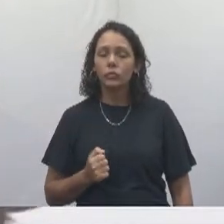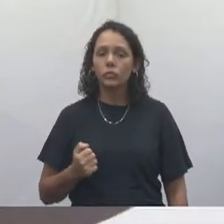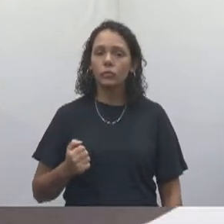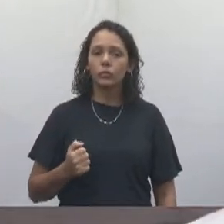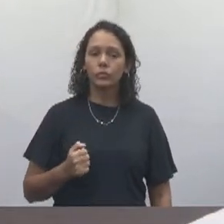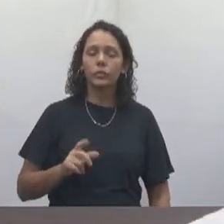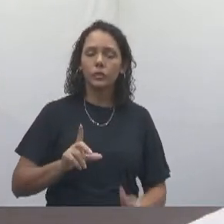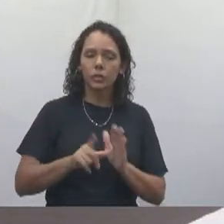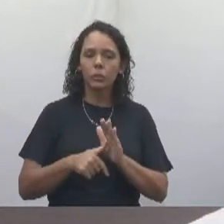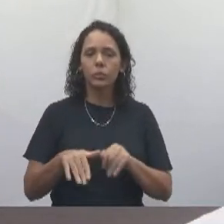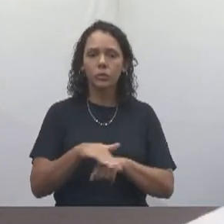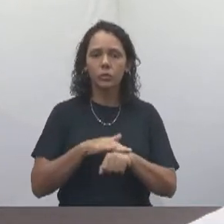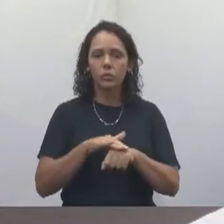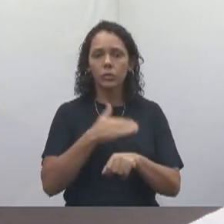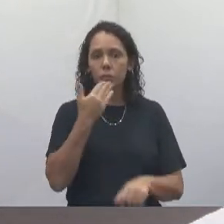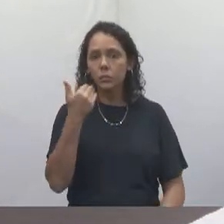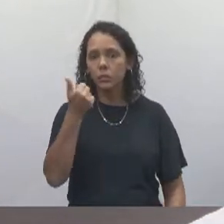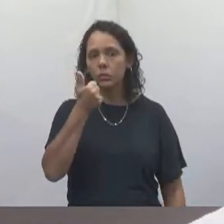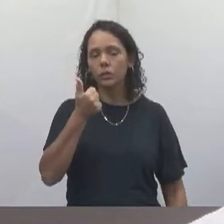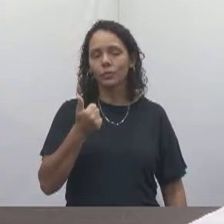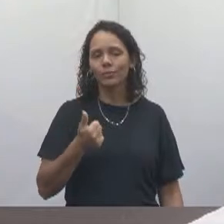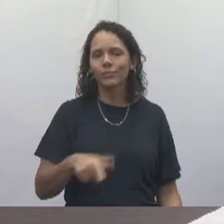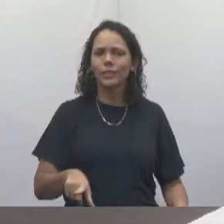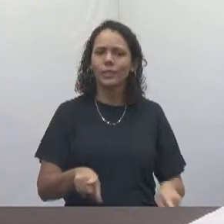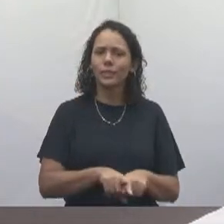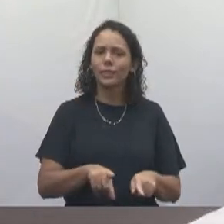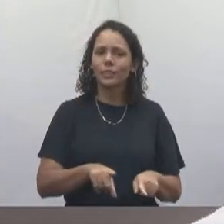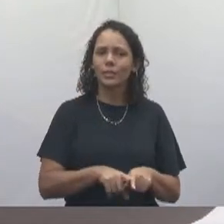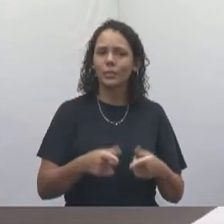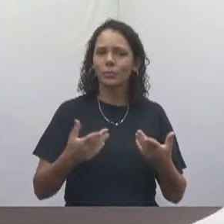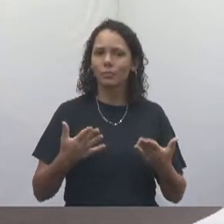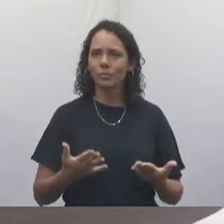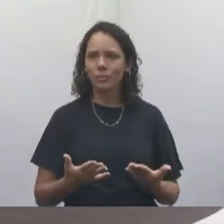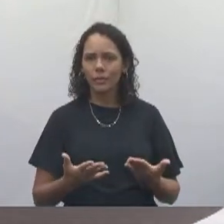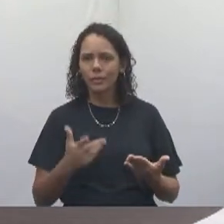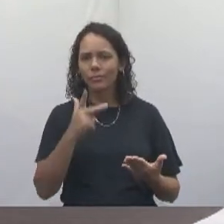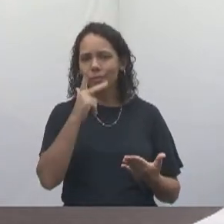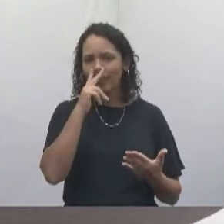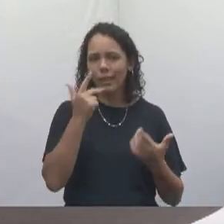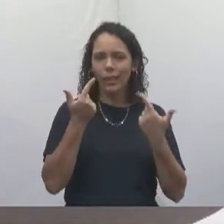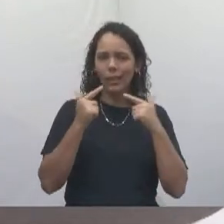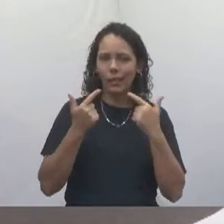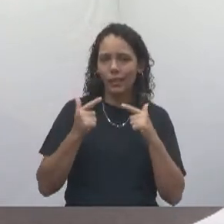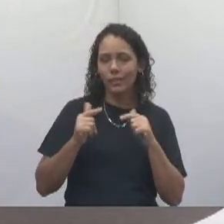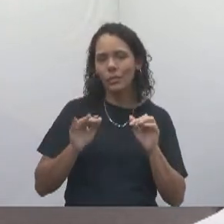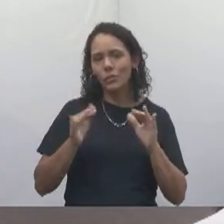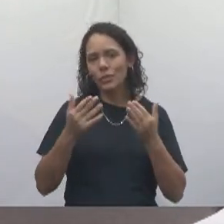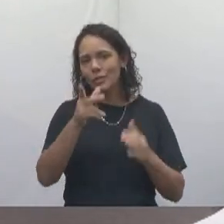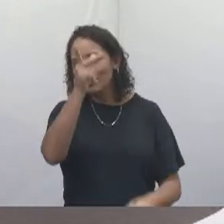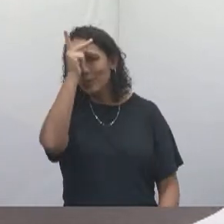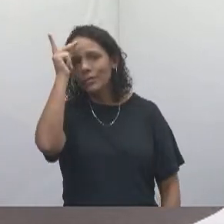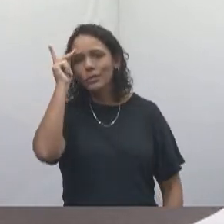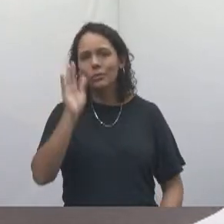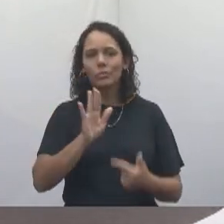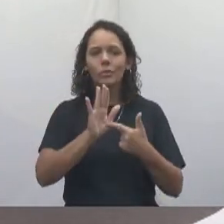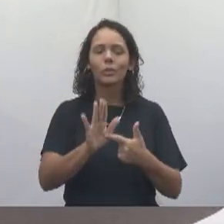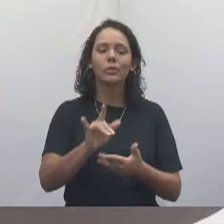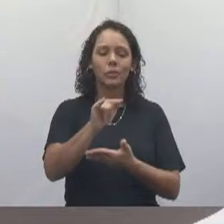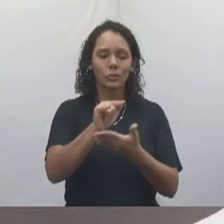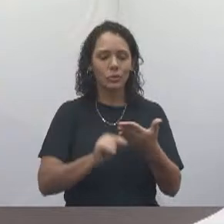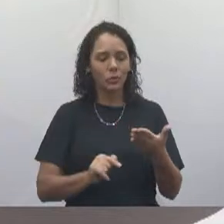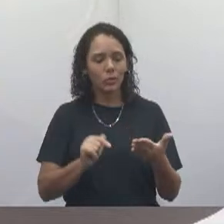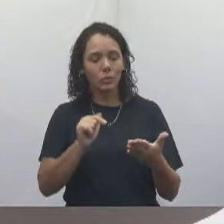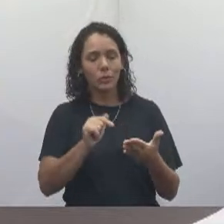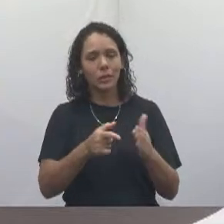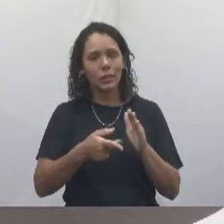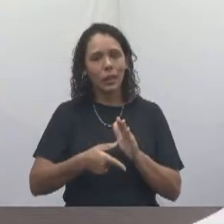desse assunto. E é muito engraçado, né, quando o prefeito coloca que a nota do Tribunal de Contas, antes